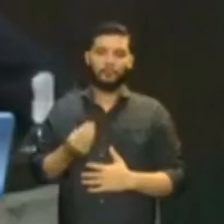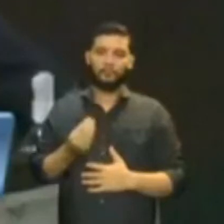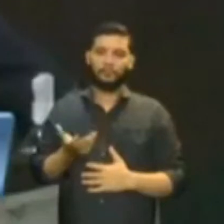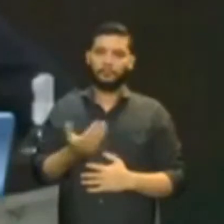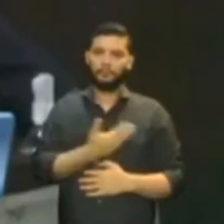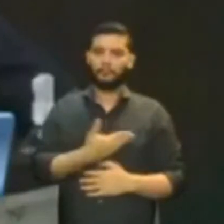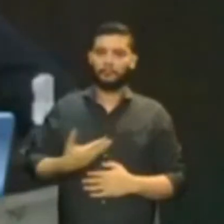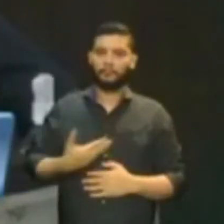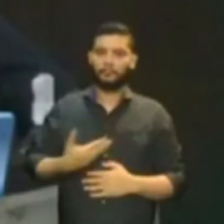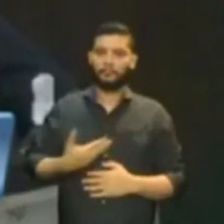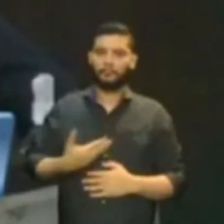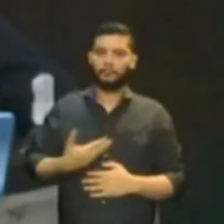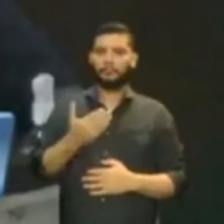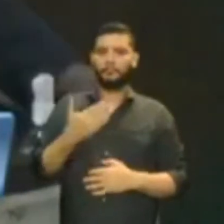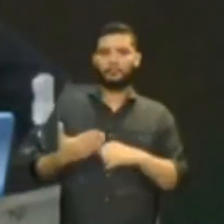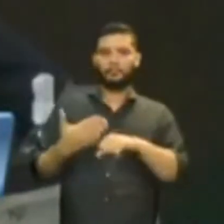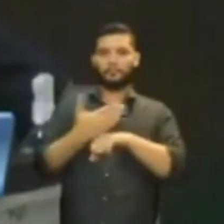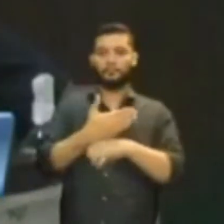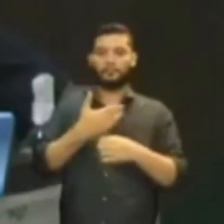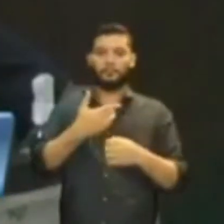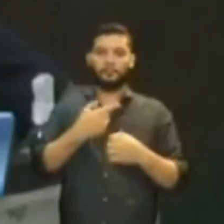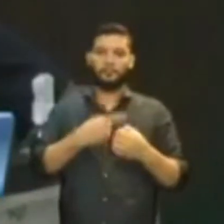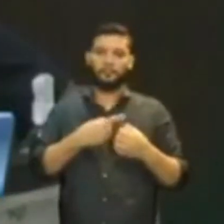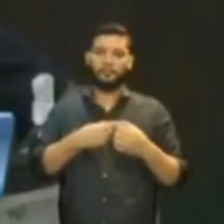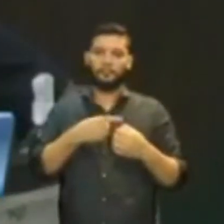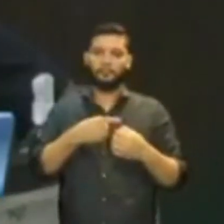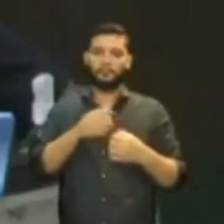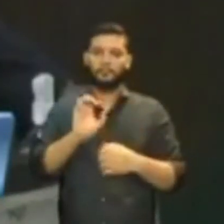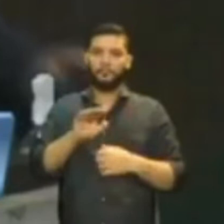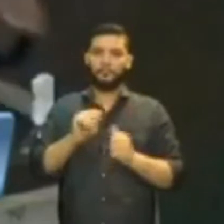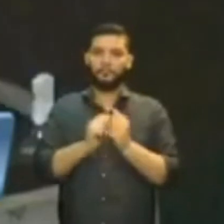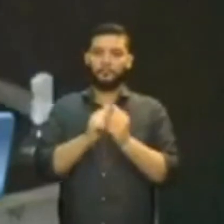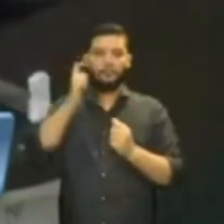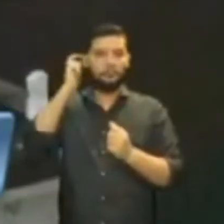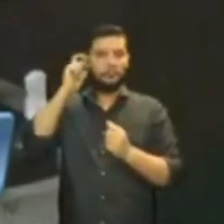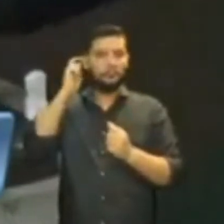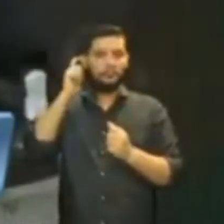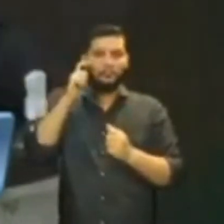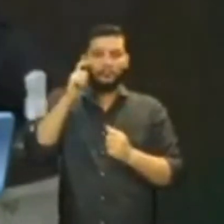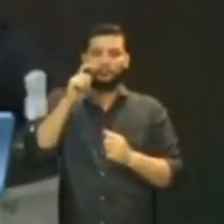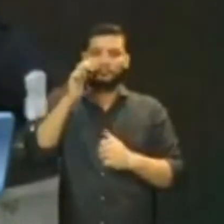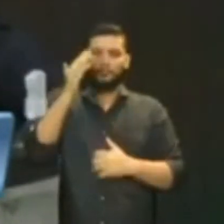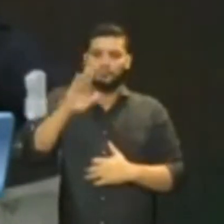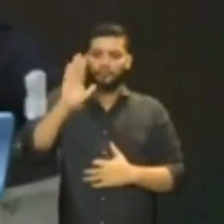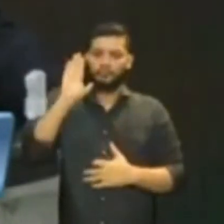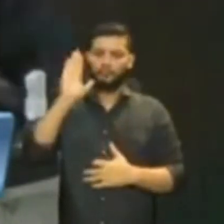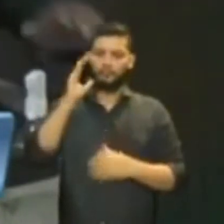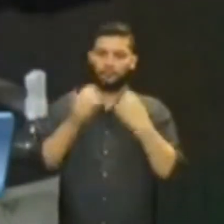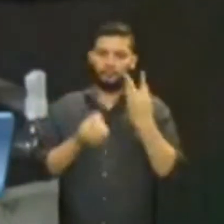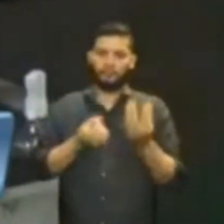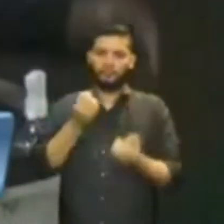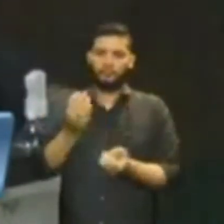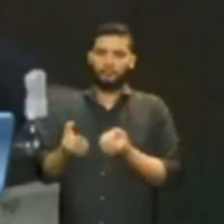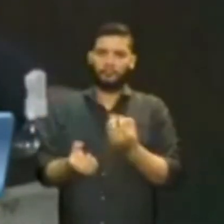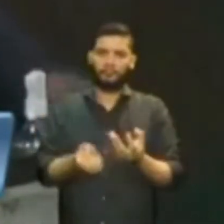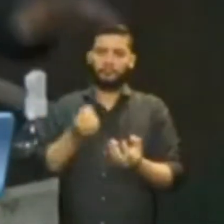O governador foi lá no município de Caucaia com o senador Cid Gomes, prometendo mundos e fundos.